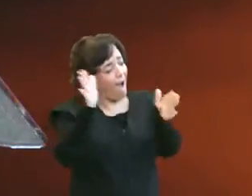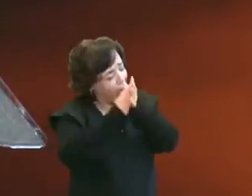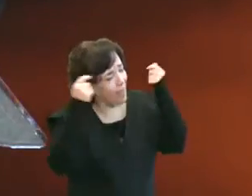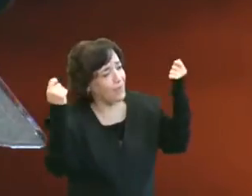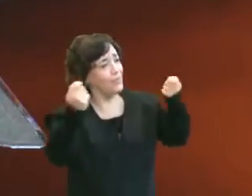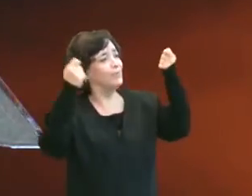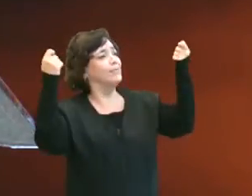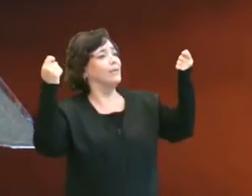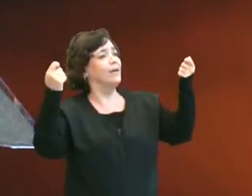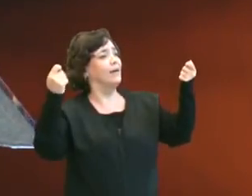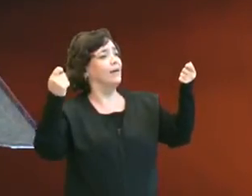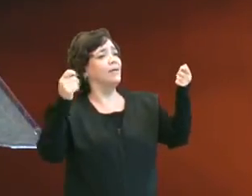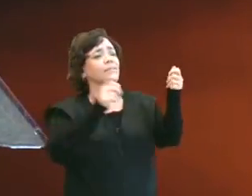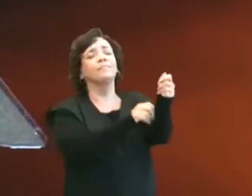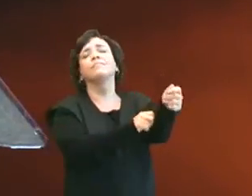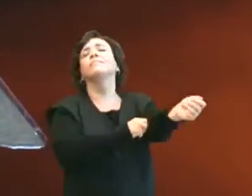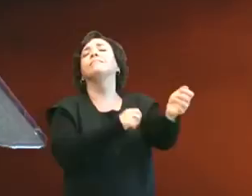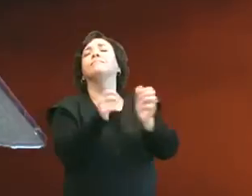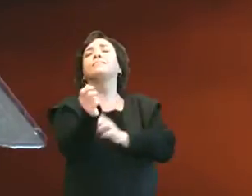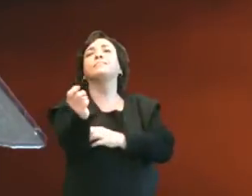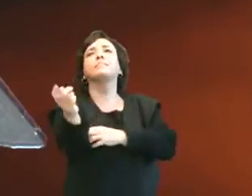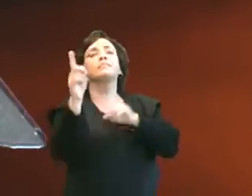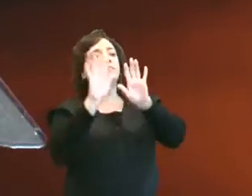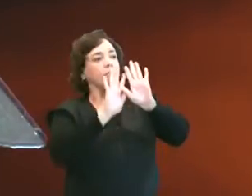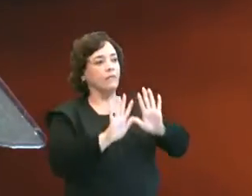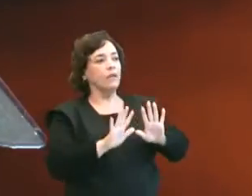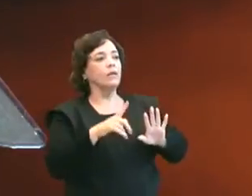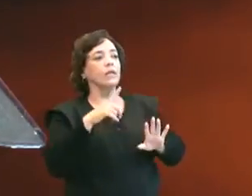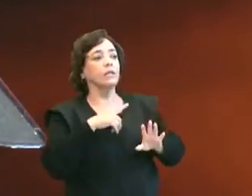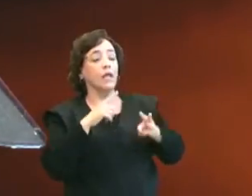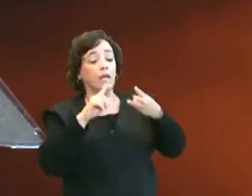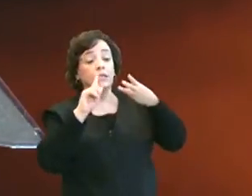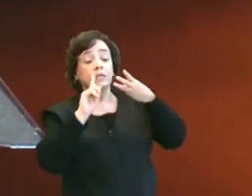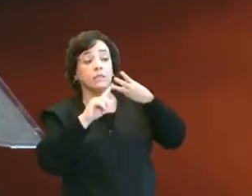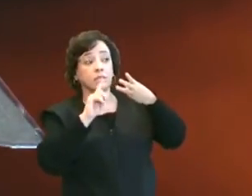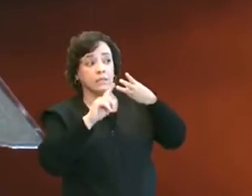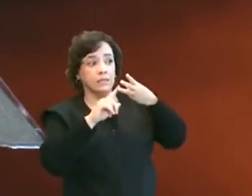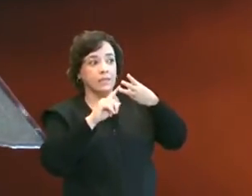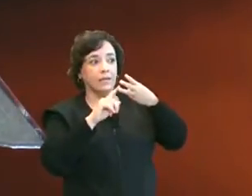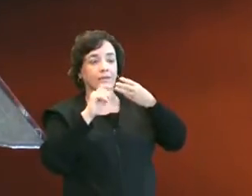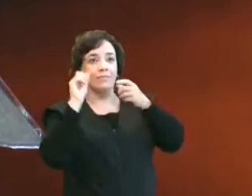Mas existe uma terceira manifestação e eu vou terminar com ela.